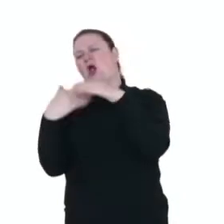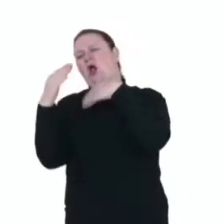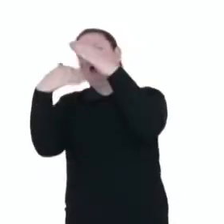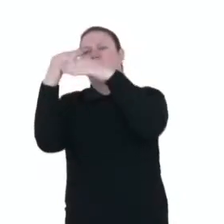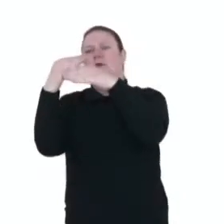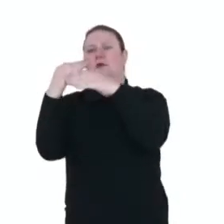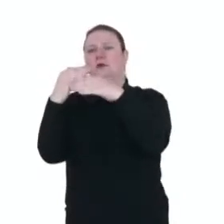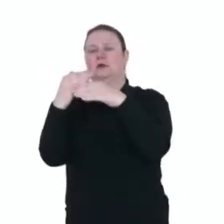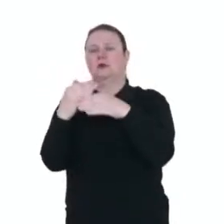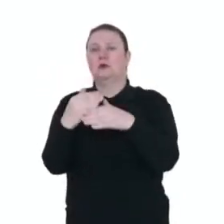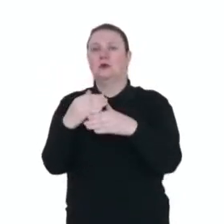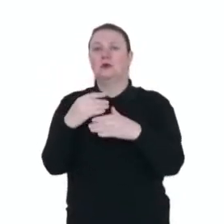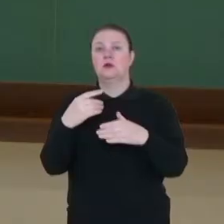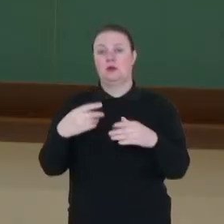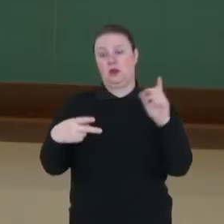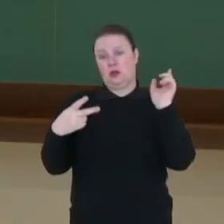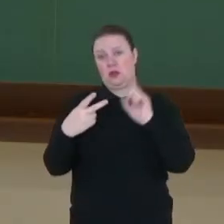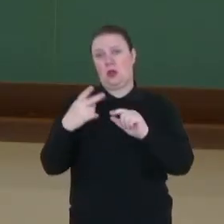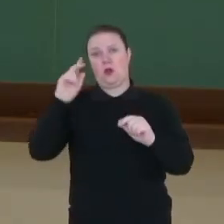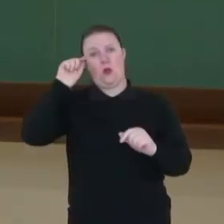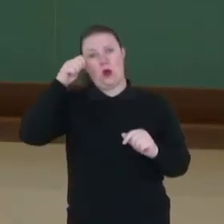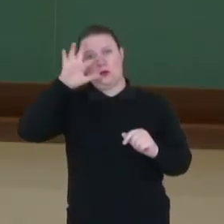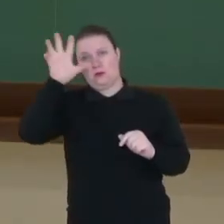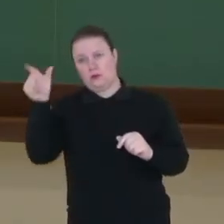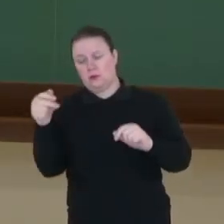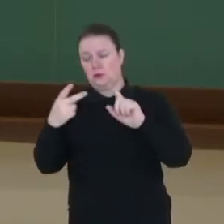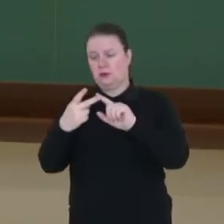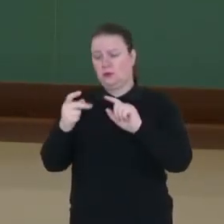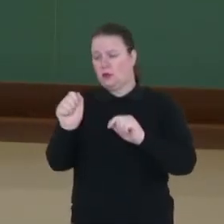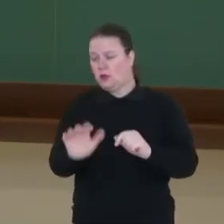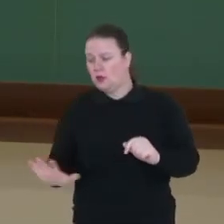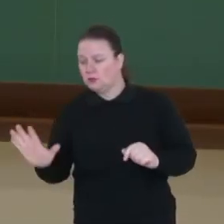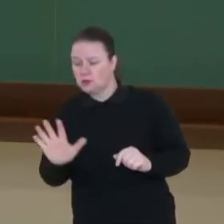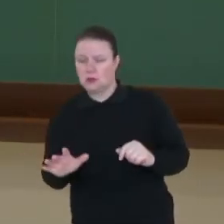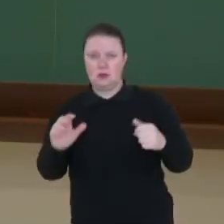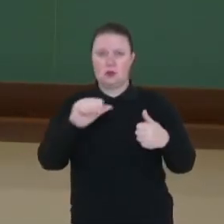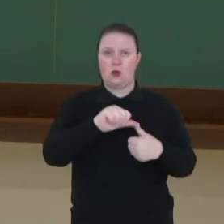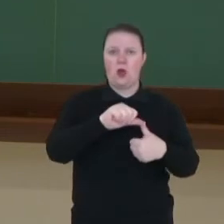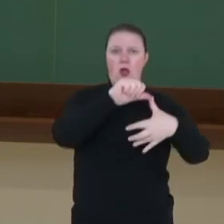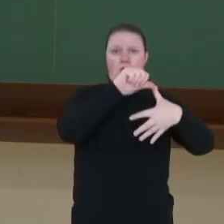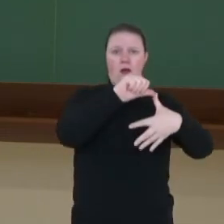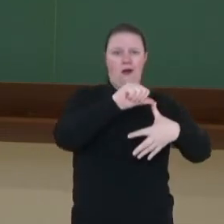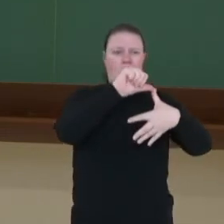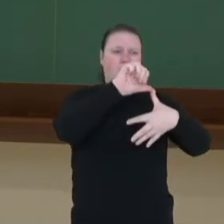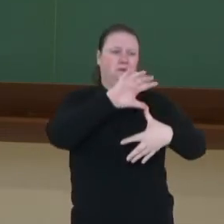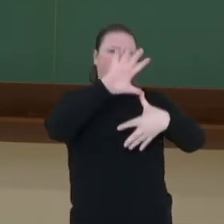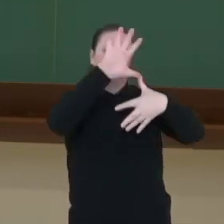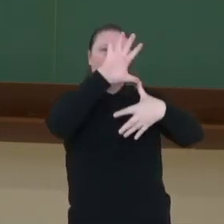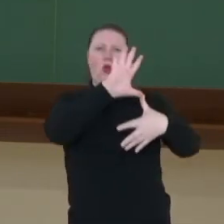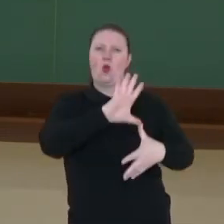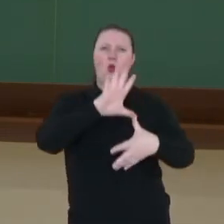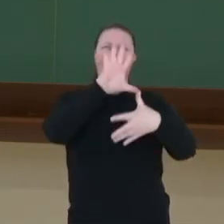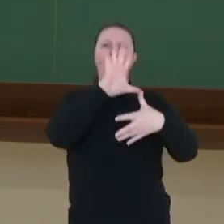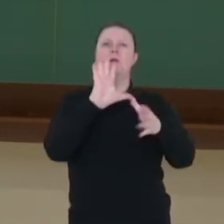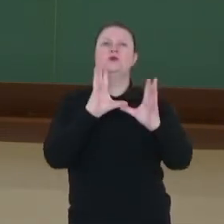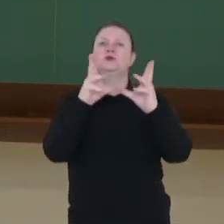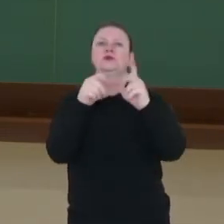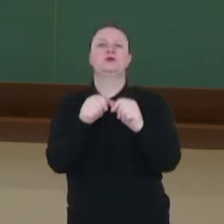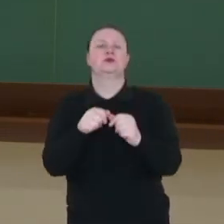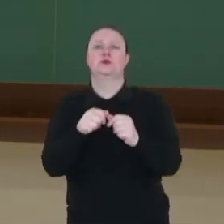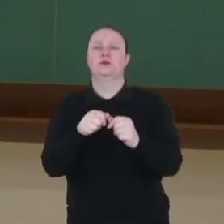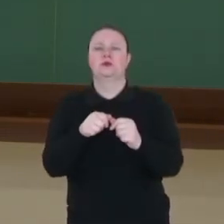e, por sua vez, os africanos, os asiáticos, os americanos também, né, se eles estavam nessa concepção, estariam